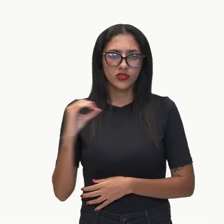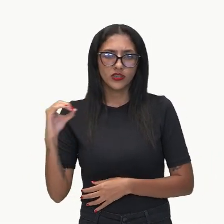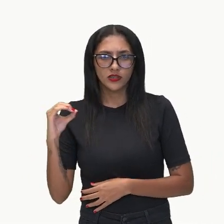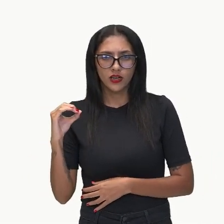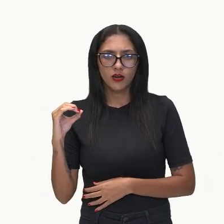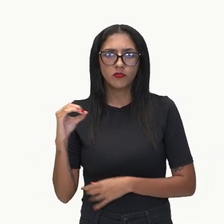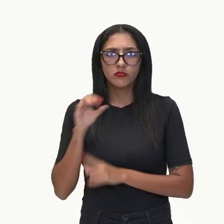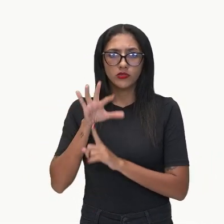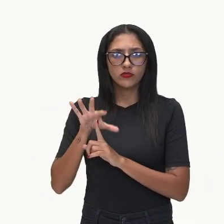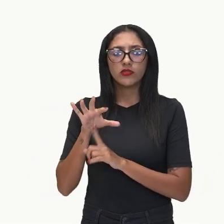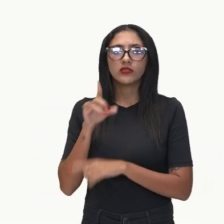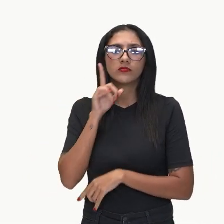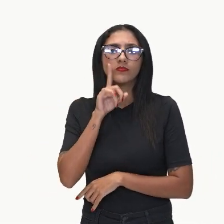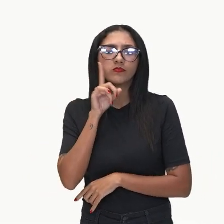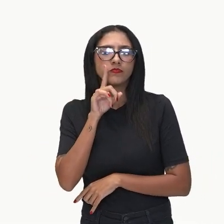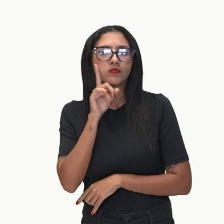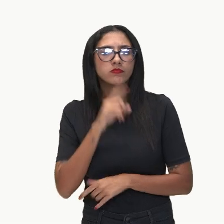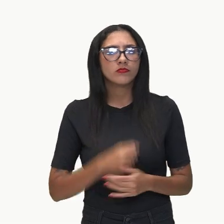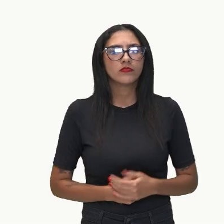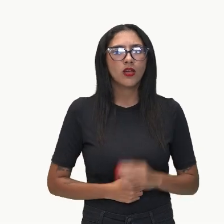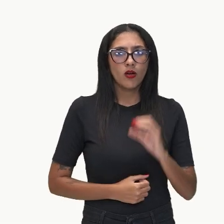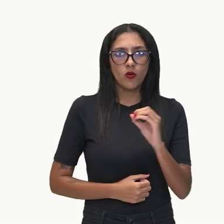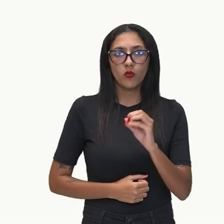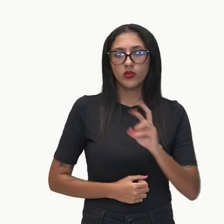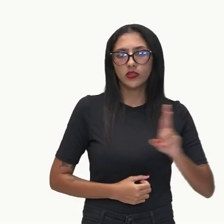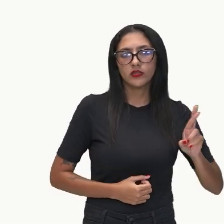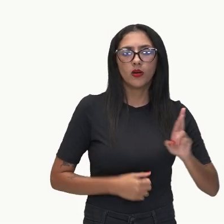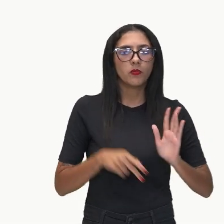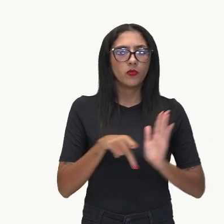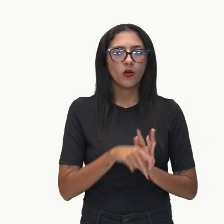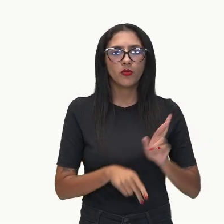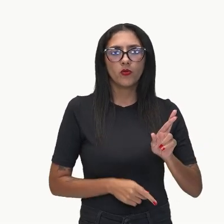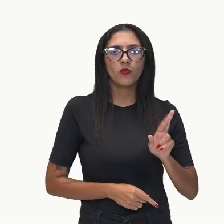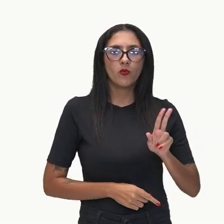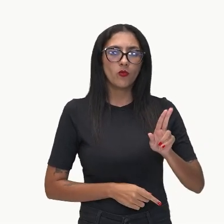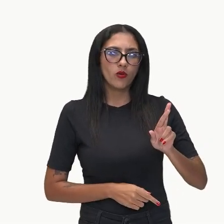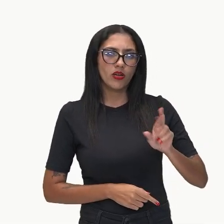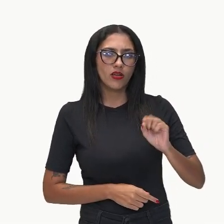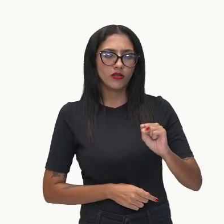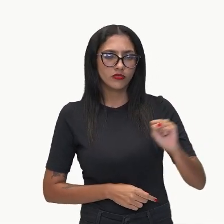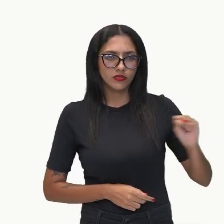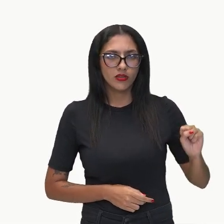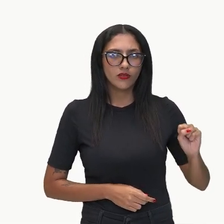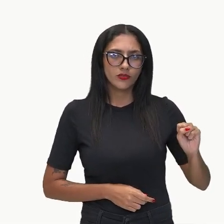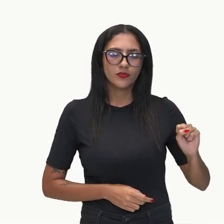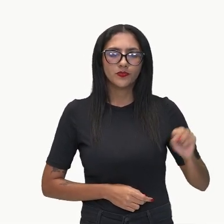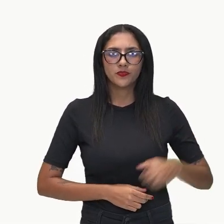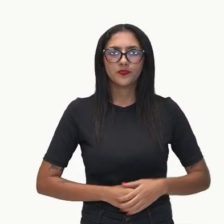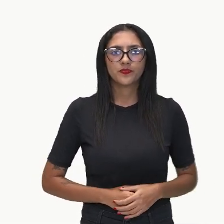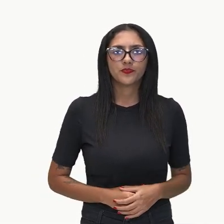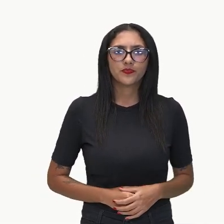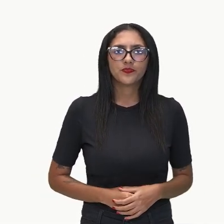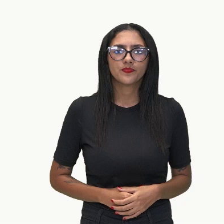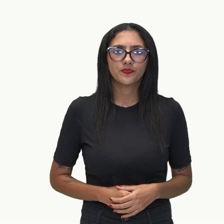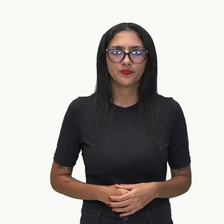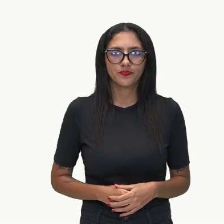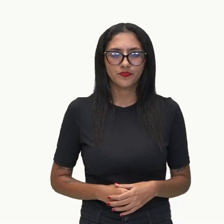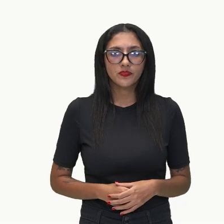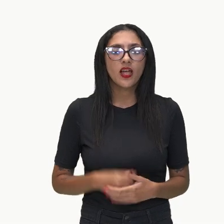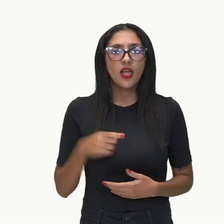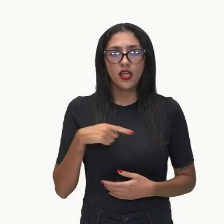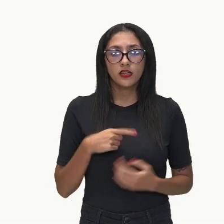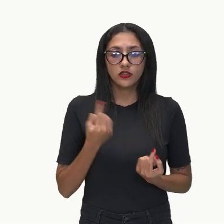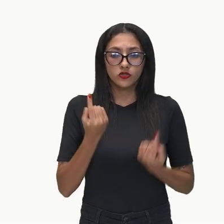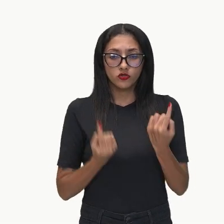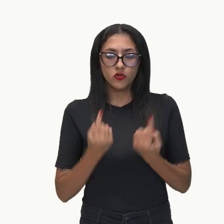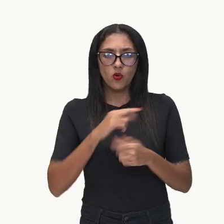a influência dos Estados Unidos, e a Oriental, sob a influência da União das Repúblicas Socialistas Soviéticas. Essas